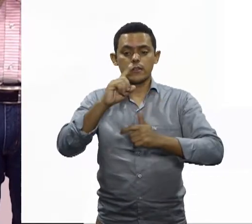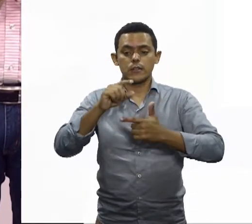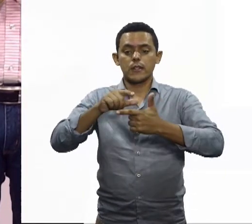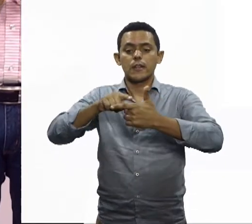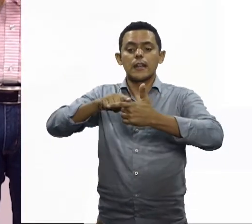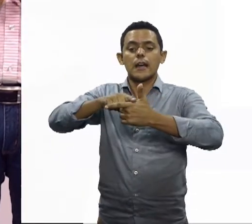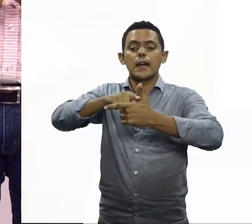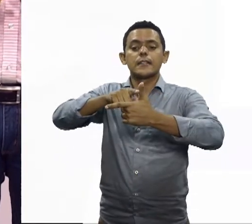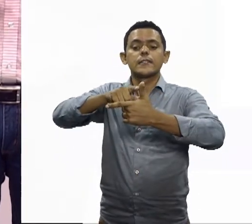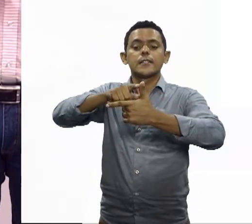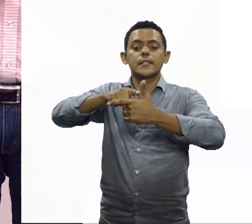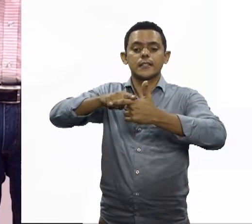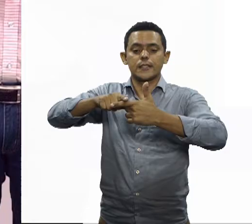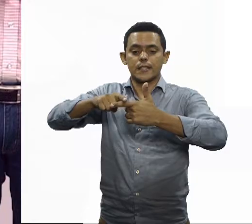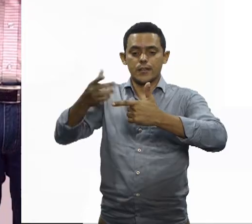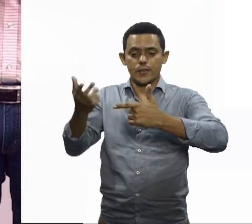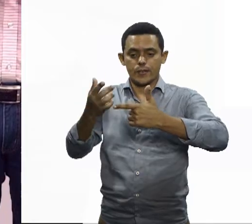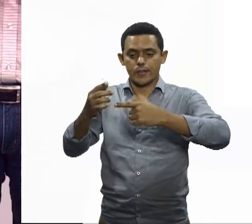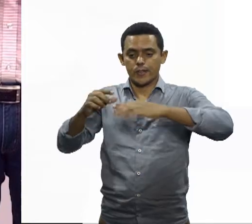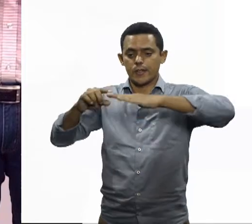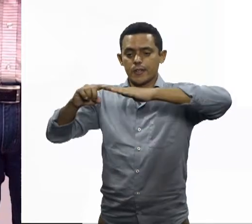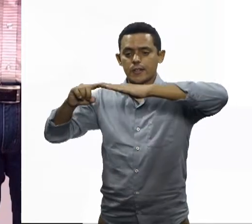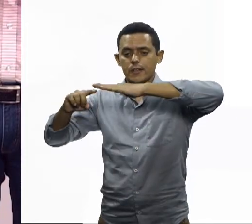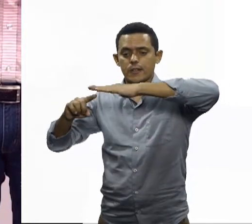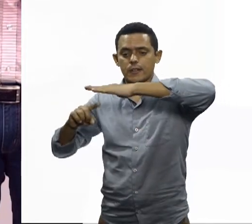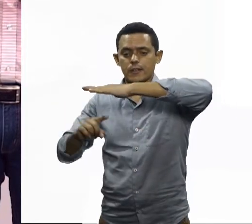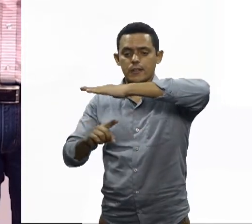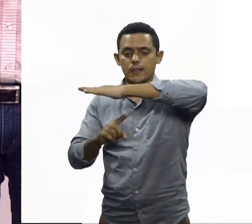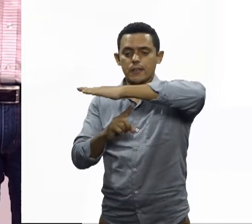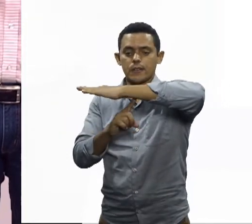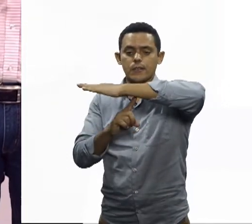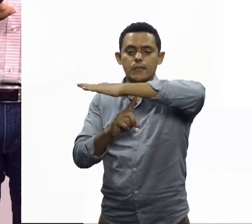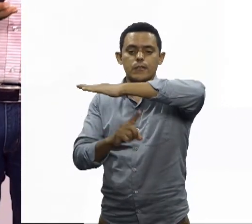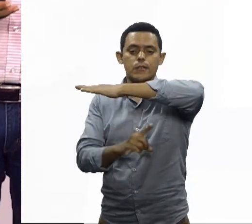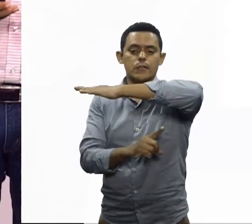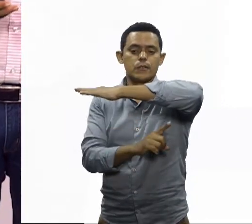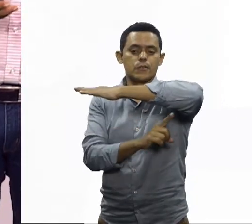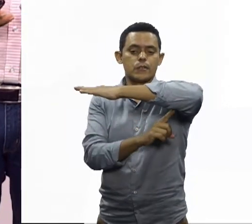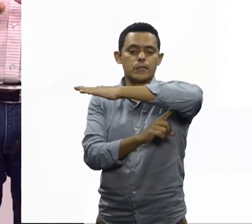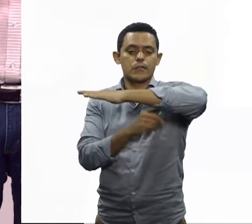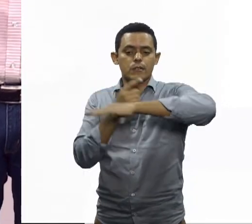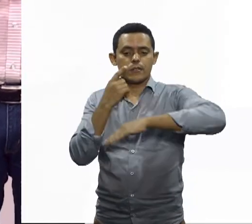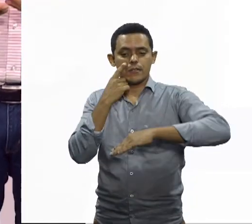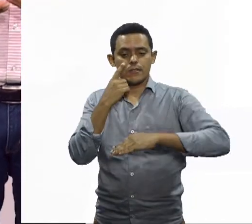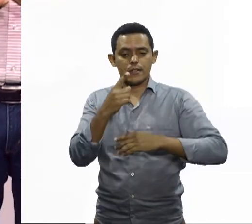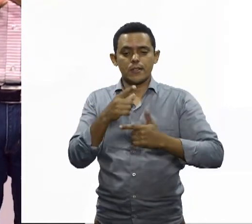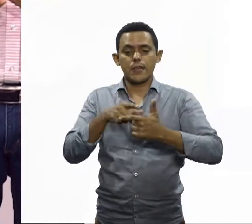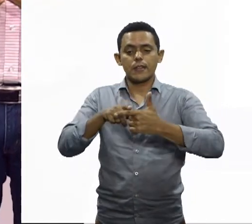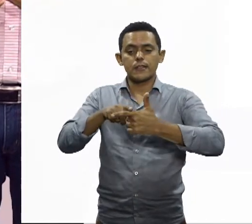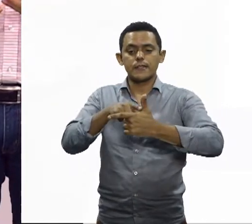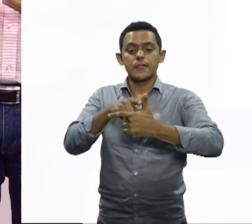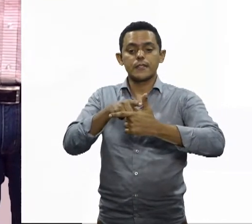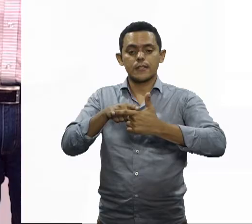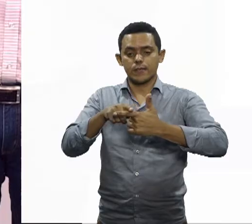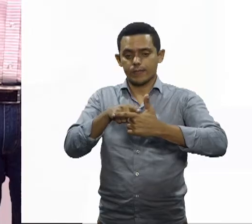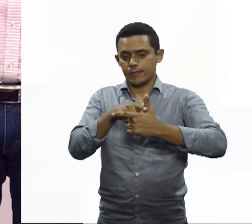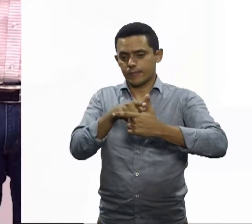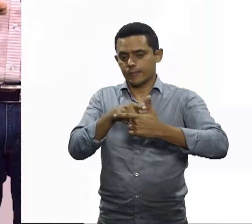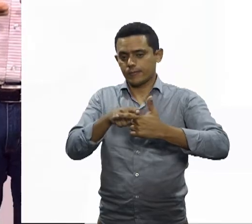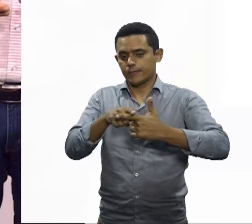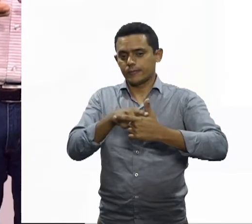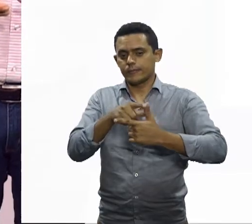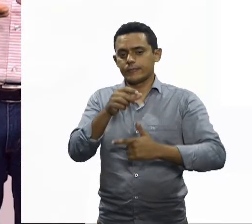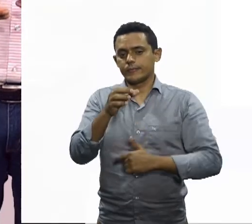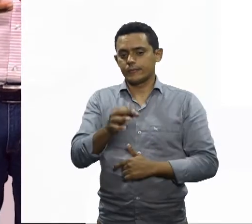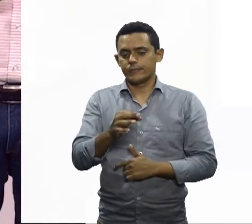dividir. Então, eu vou dividir, ó, de metros cúbicos, milímetros cúbicos para centímetros cúbicos, eu devo dividir por 1.000.